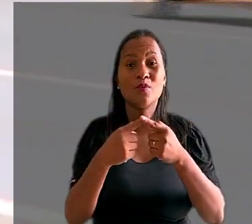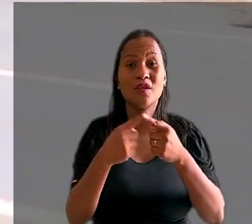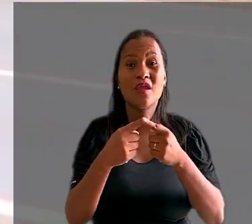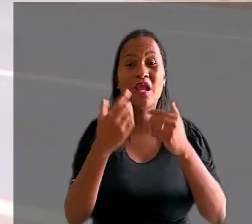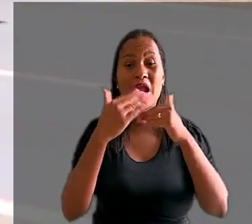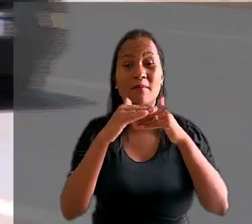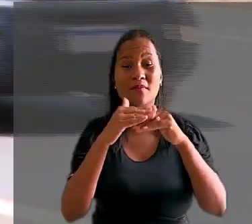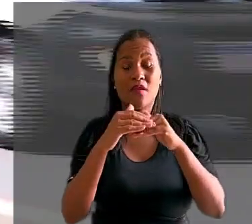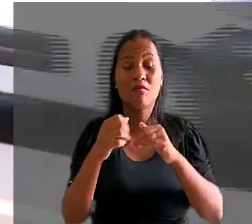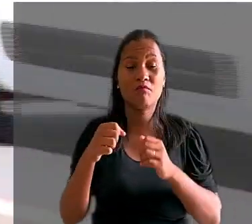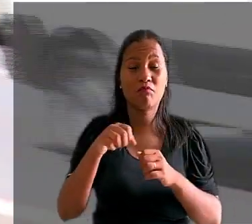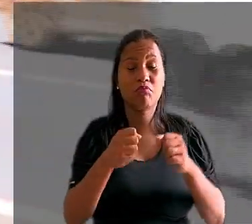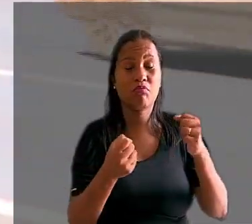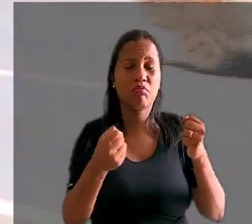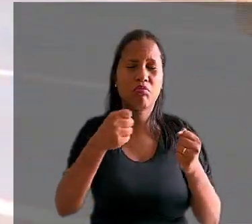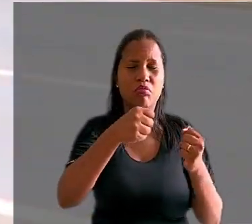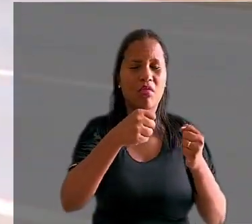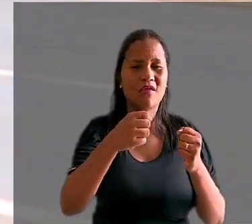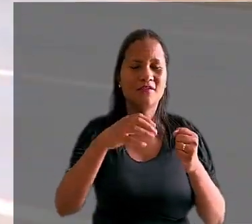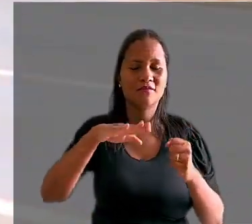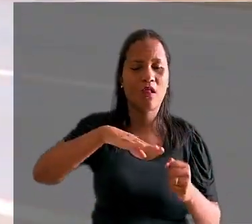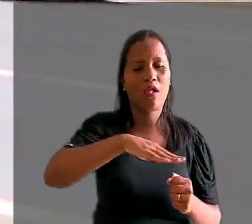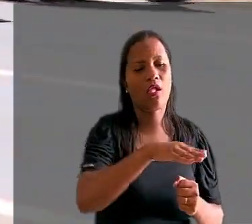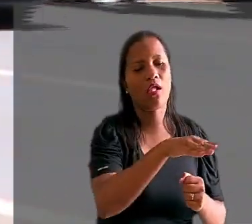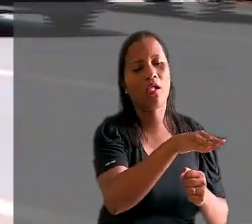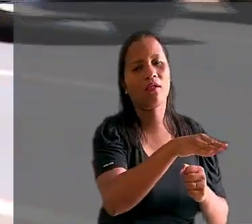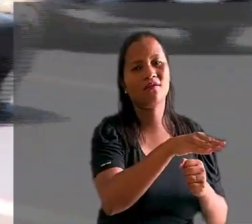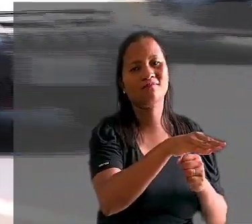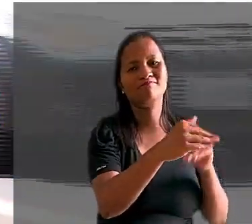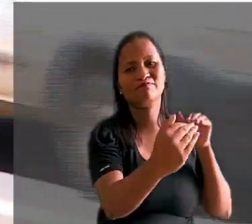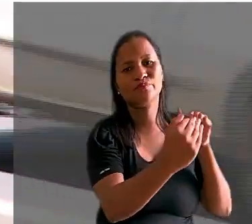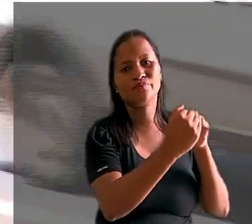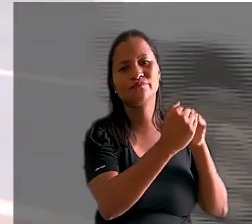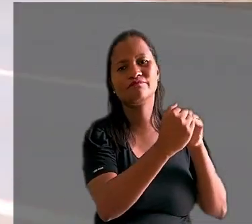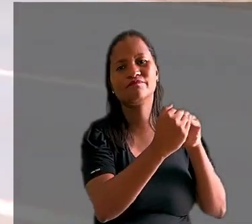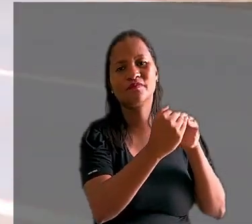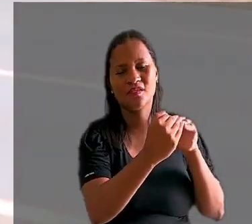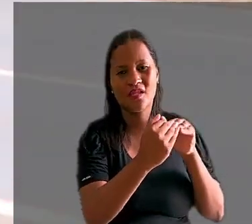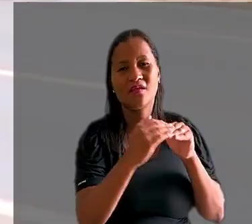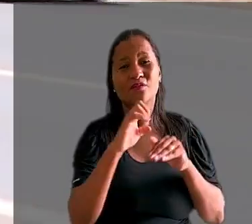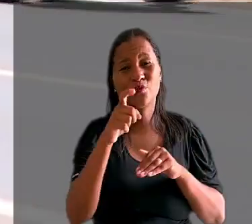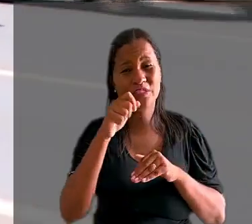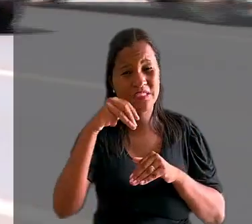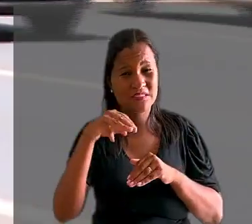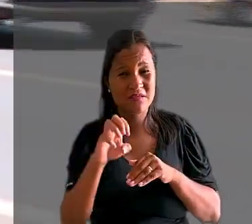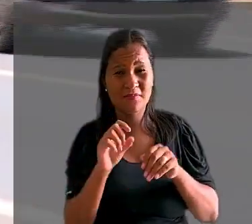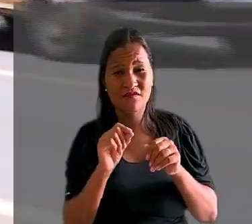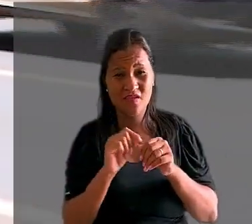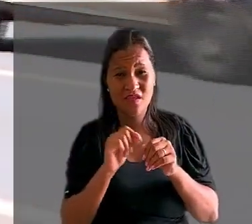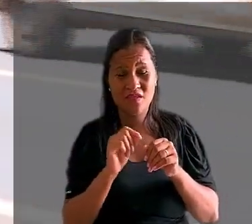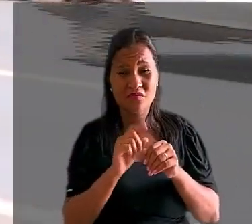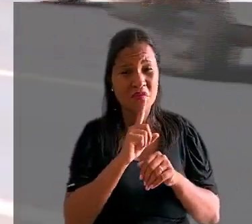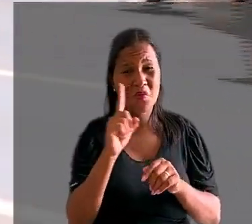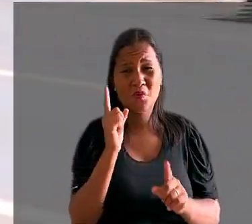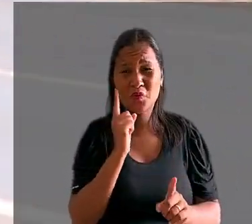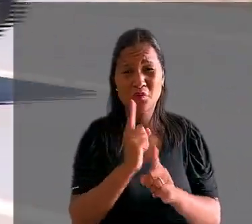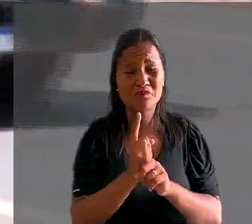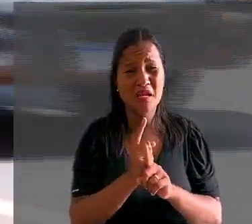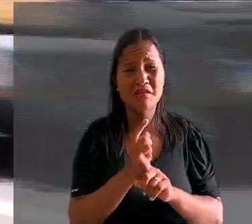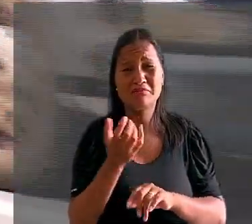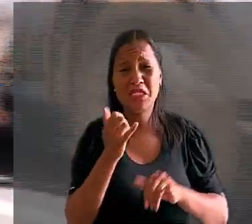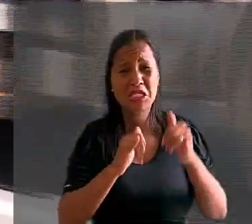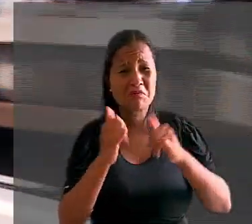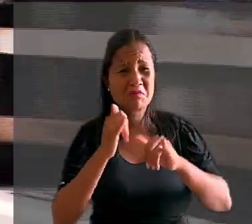contramão, não havia sinal de freios na pista e a seta não estava ligada. Nos exames realizados, não foram encontradas